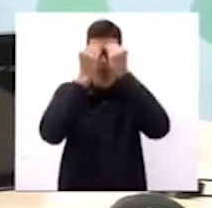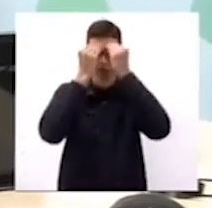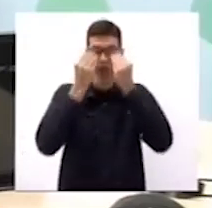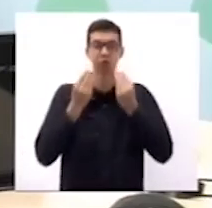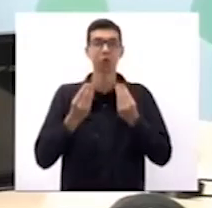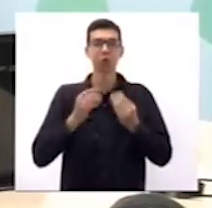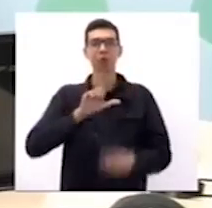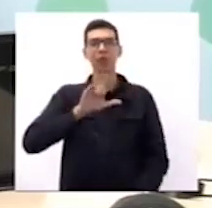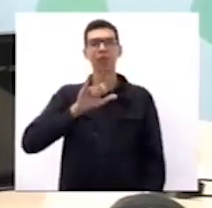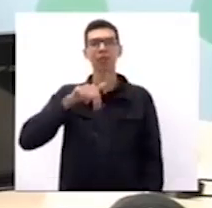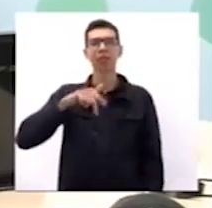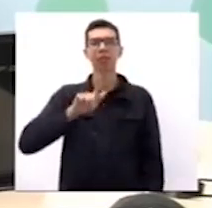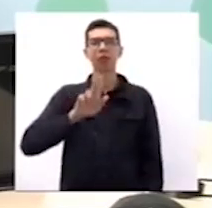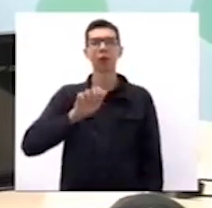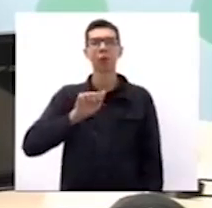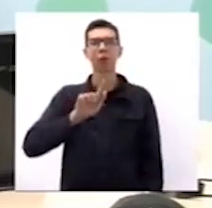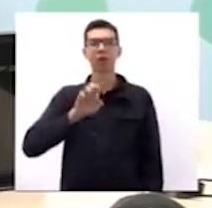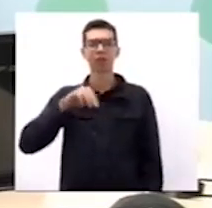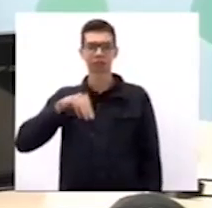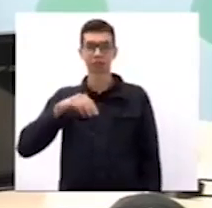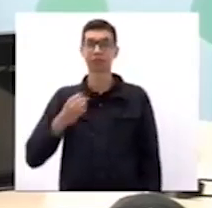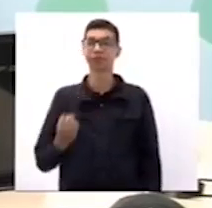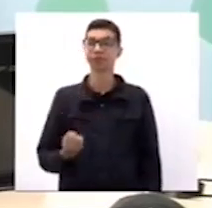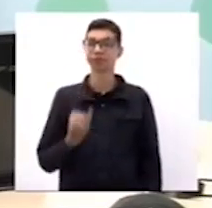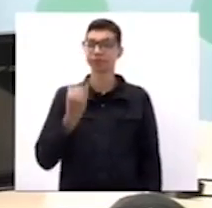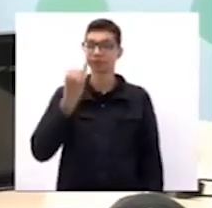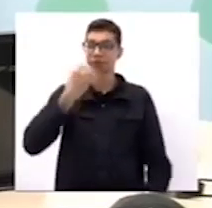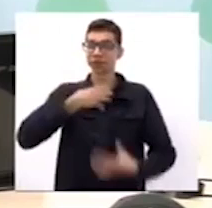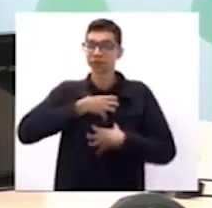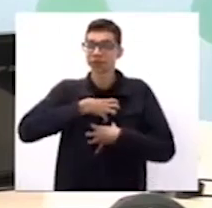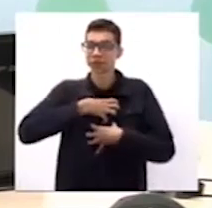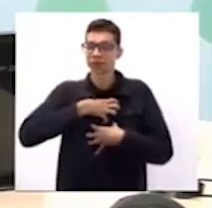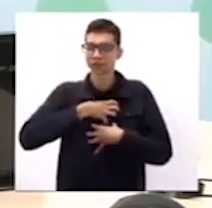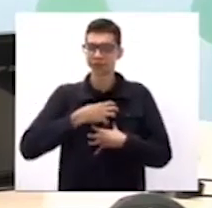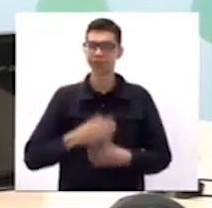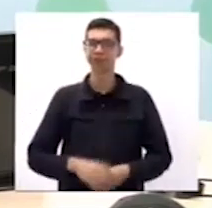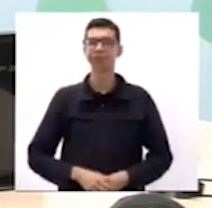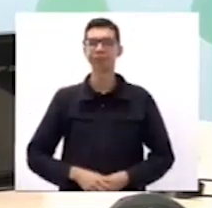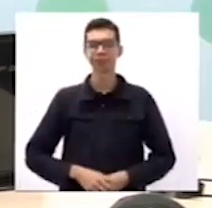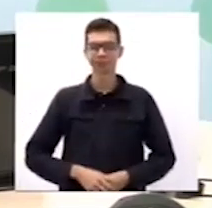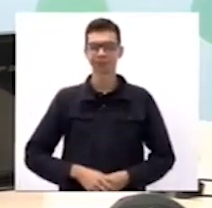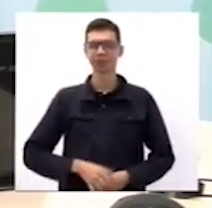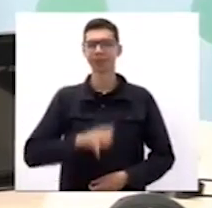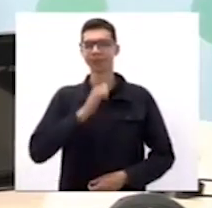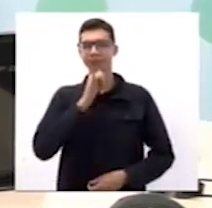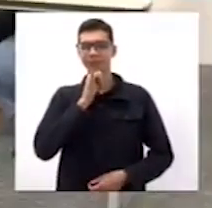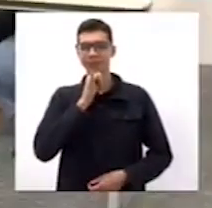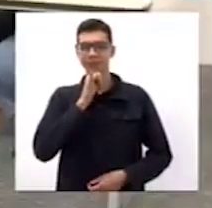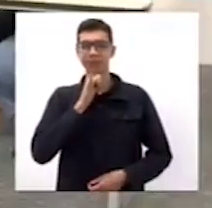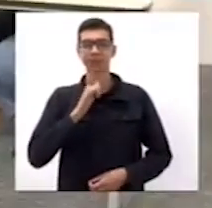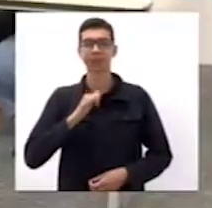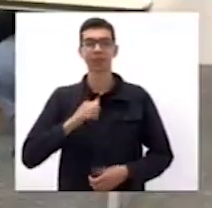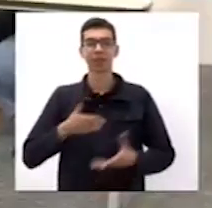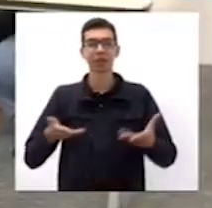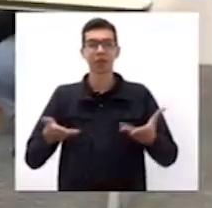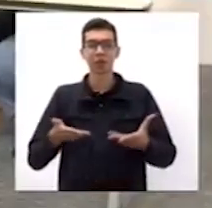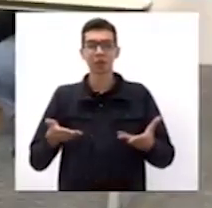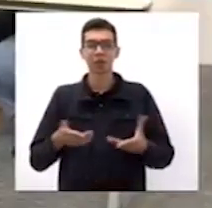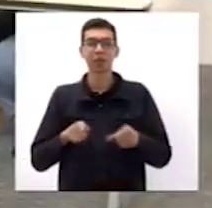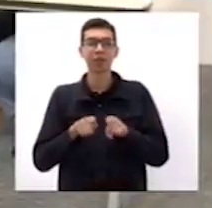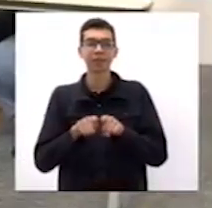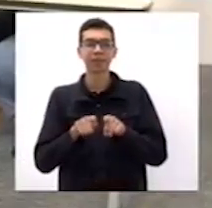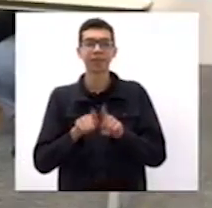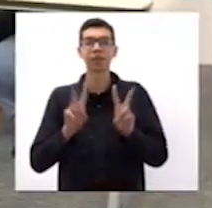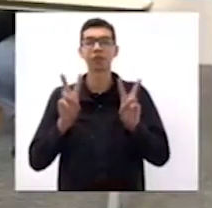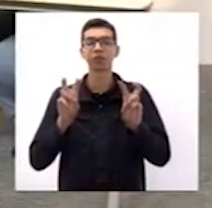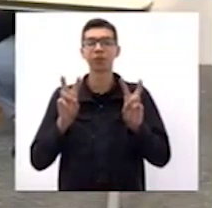meio da dimensão relacional, ela é muito importante, né? Tem agora essa questão da linguagem não violenta, é isso, né? Isso.